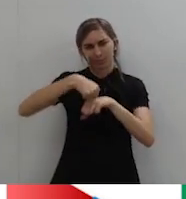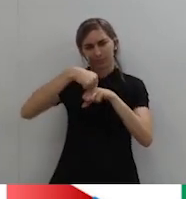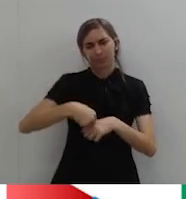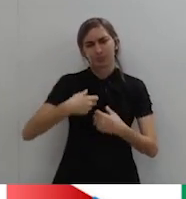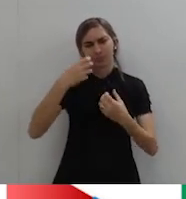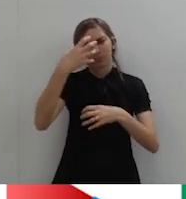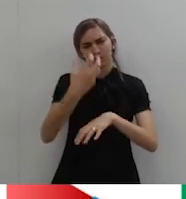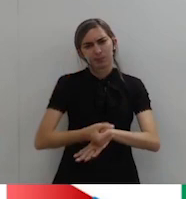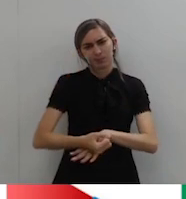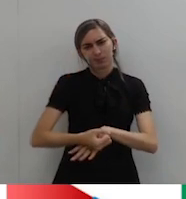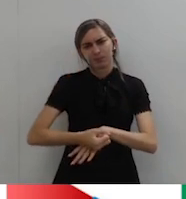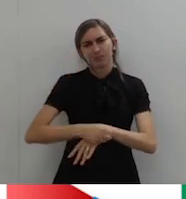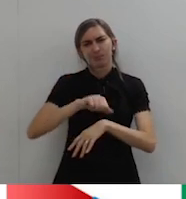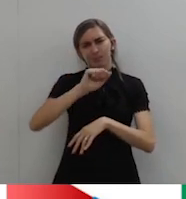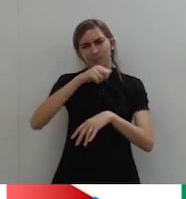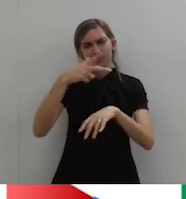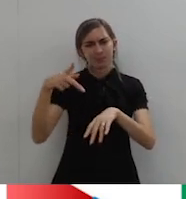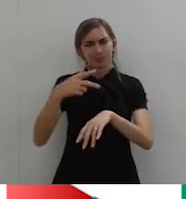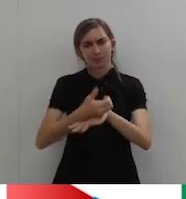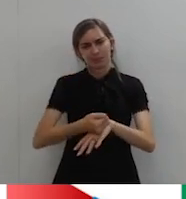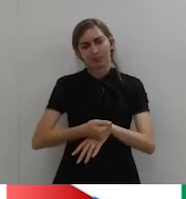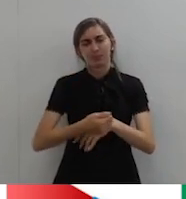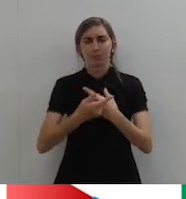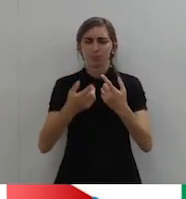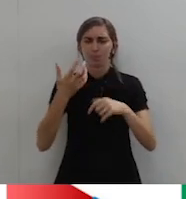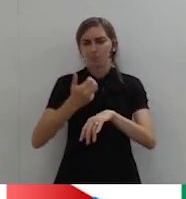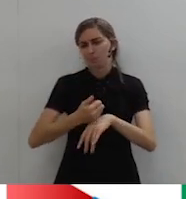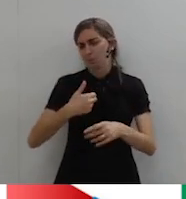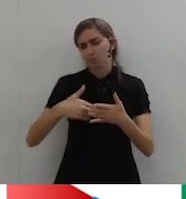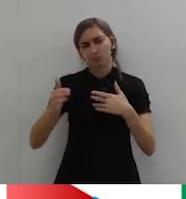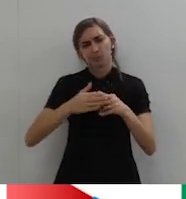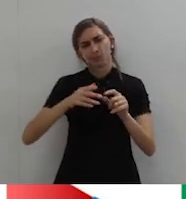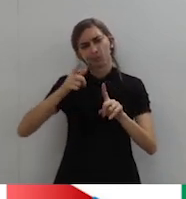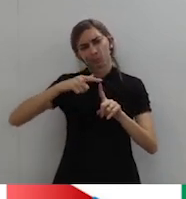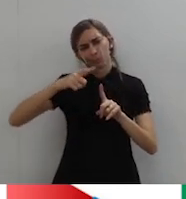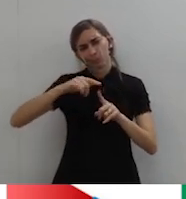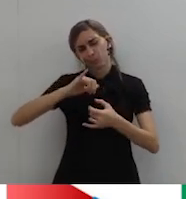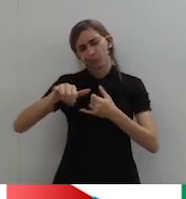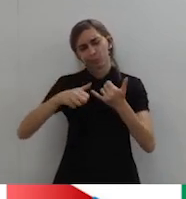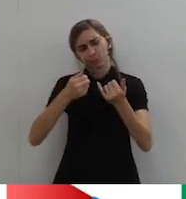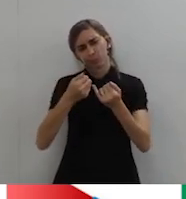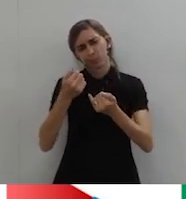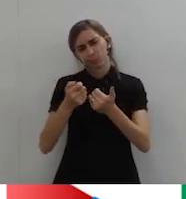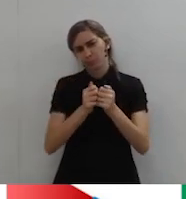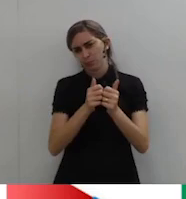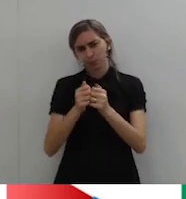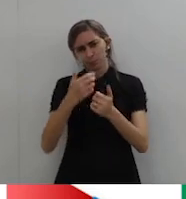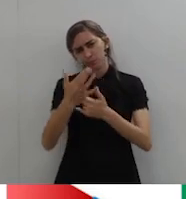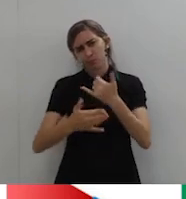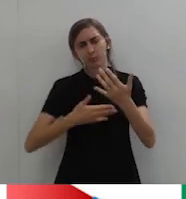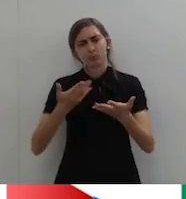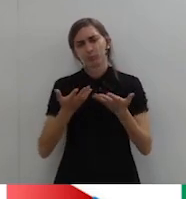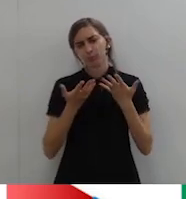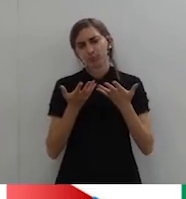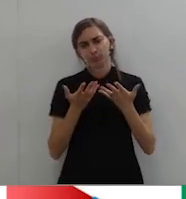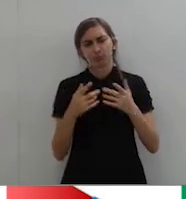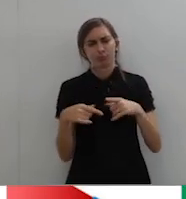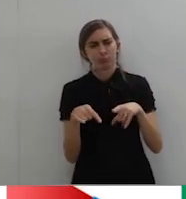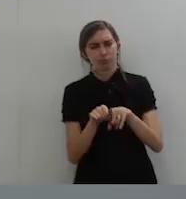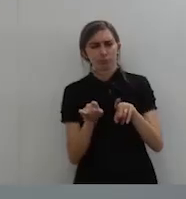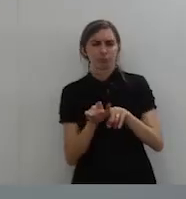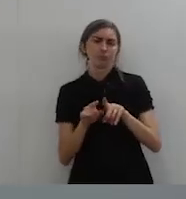virtual, baixar naquela galeria de aplicativos e você pode baixar qualquer tipo de jogo que você quiser. E esse jogo ele pode